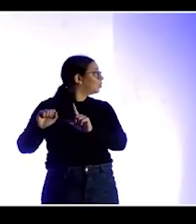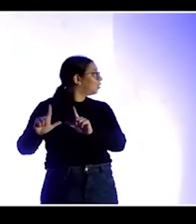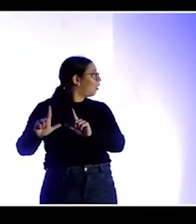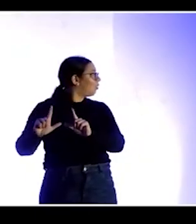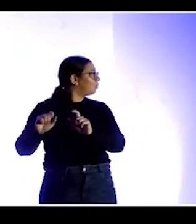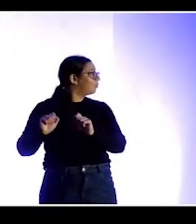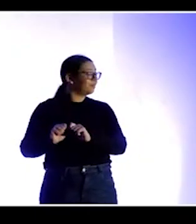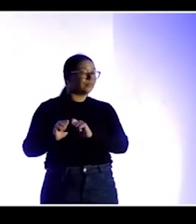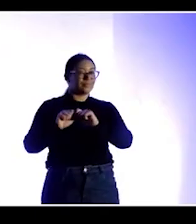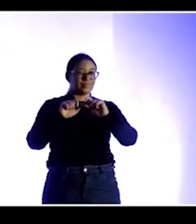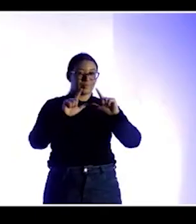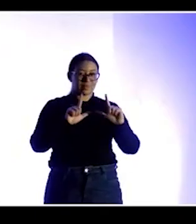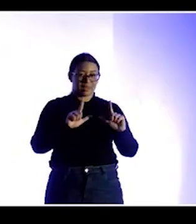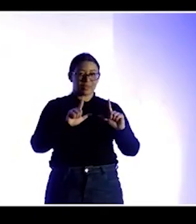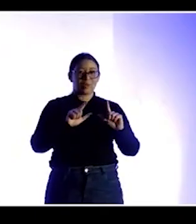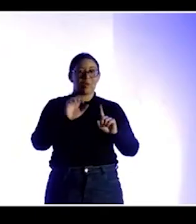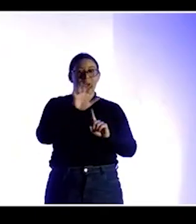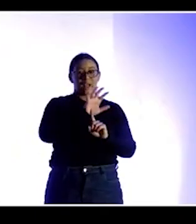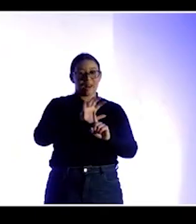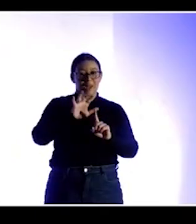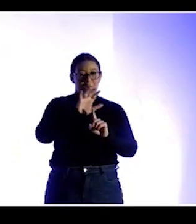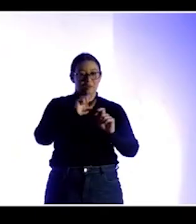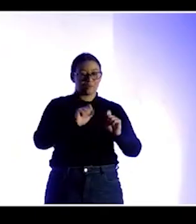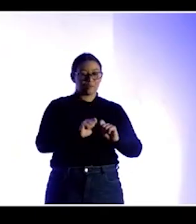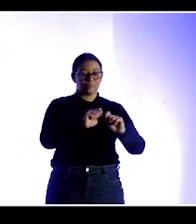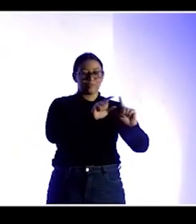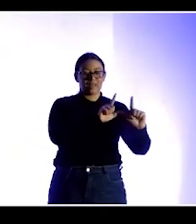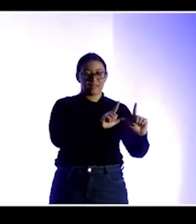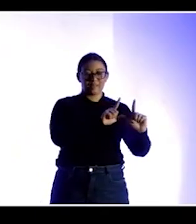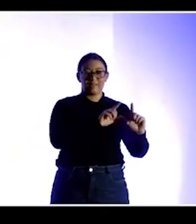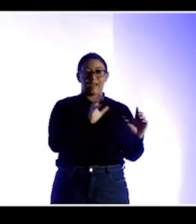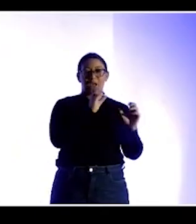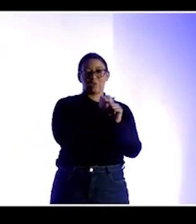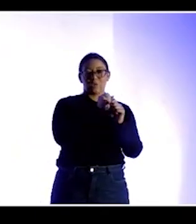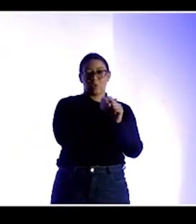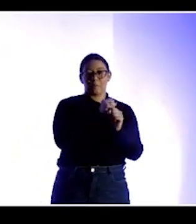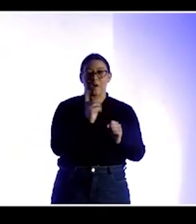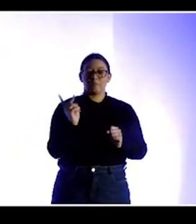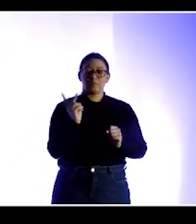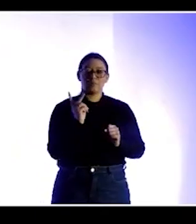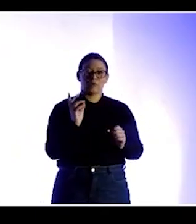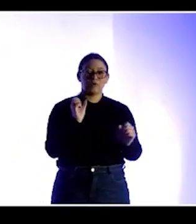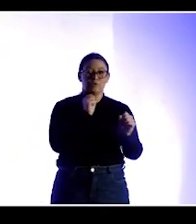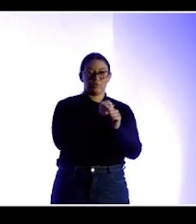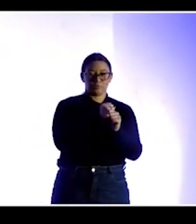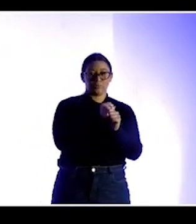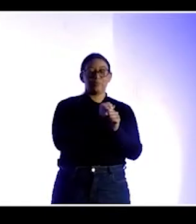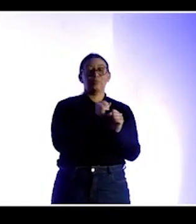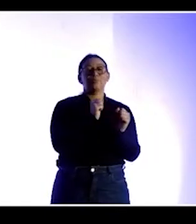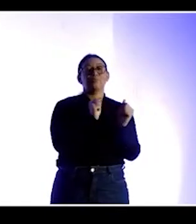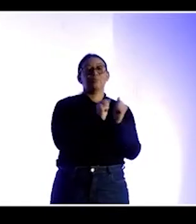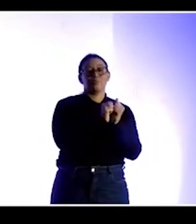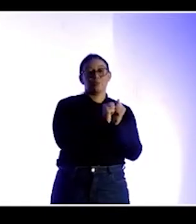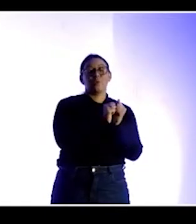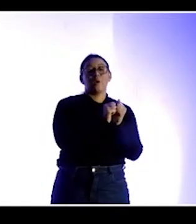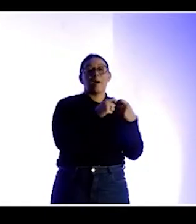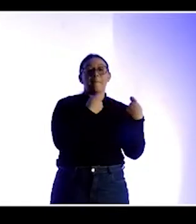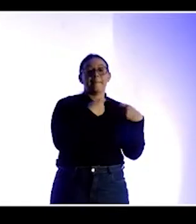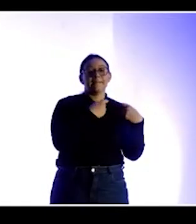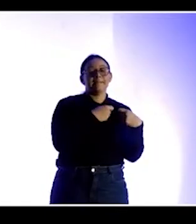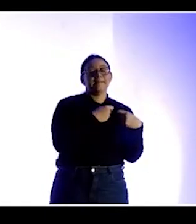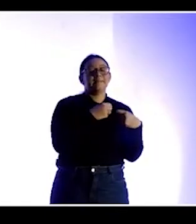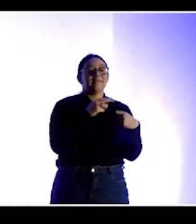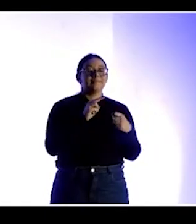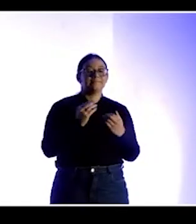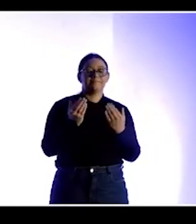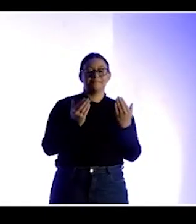eólico sozinho, solar mais eólico. Eu preciso caminhar para esse lado aqui. Então, eu preciso somar baterias nesse contexto